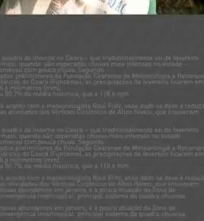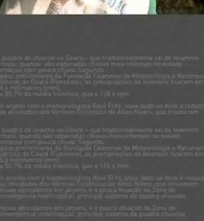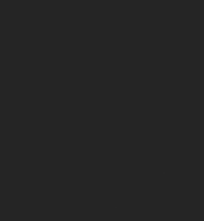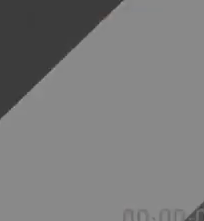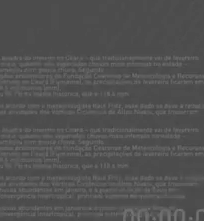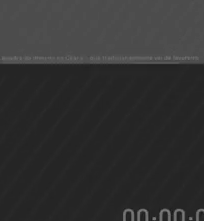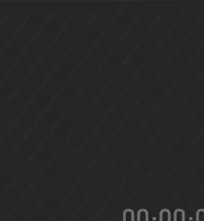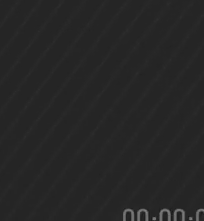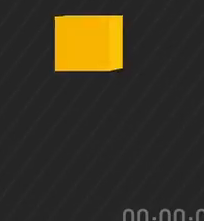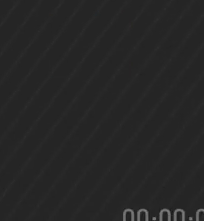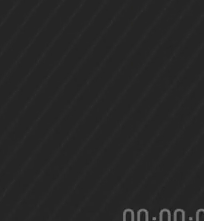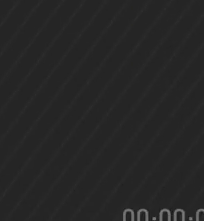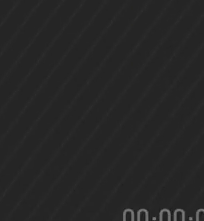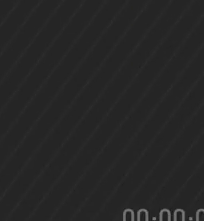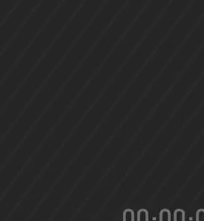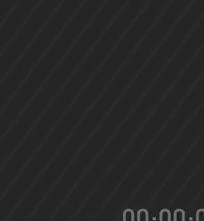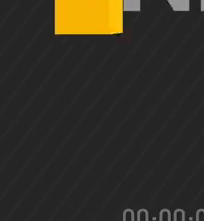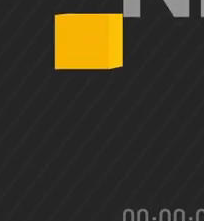ae